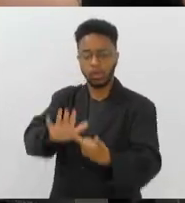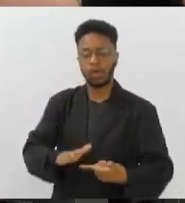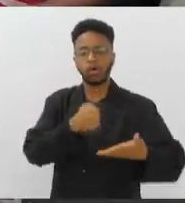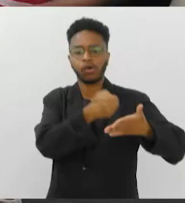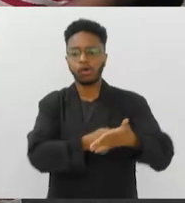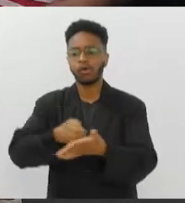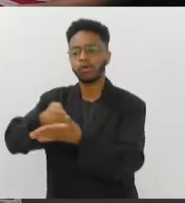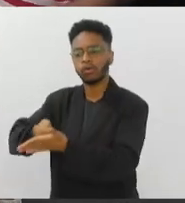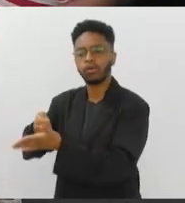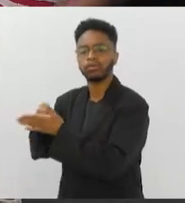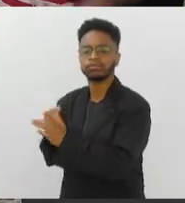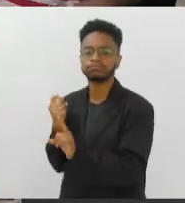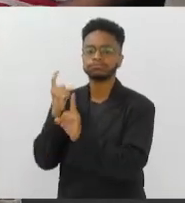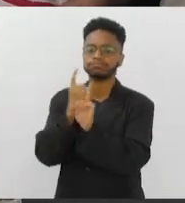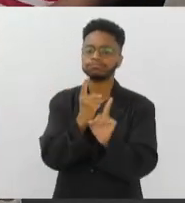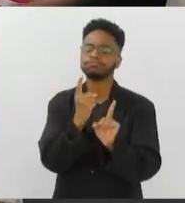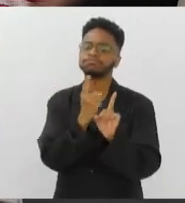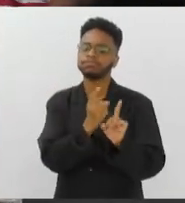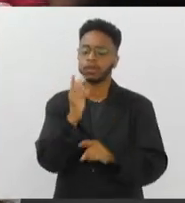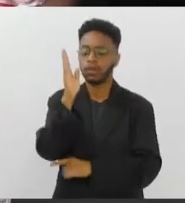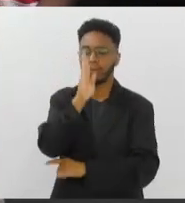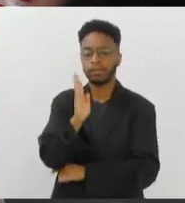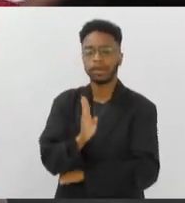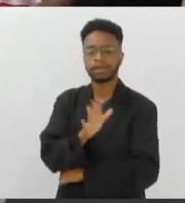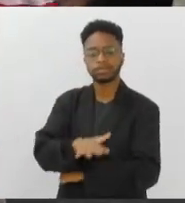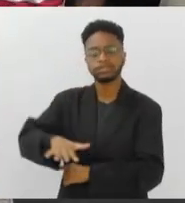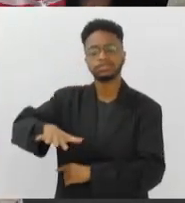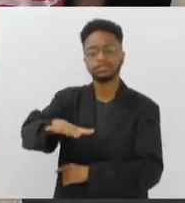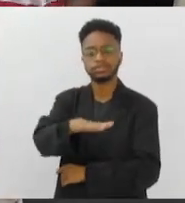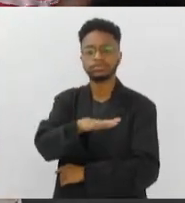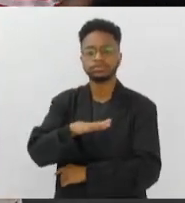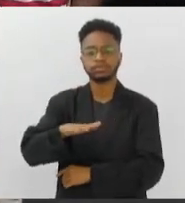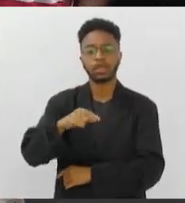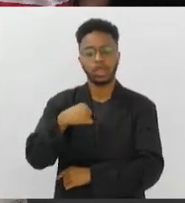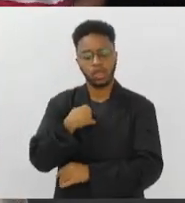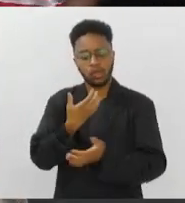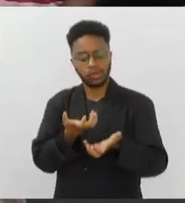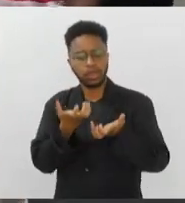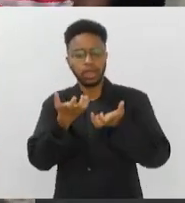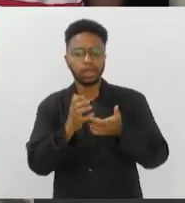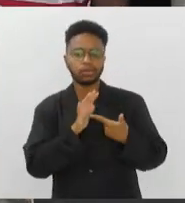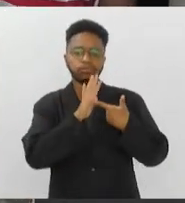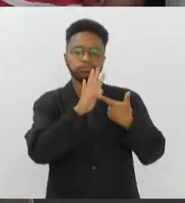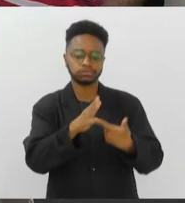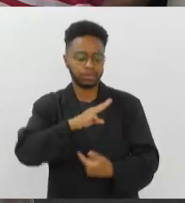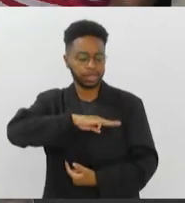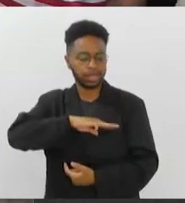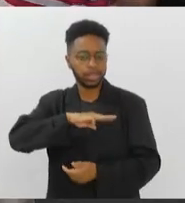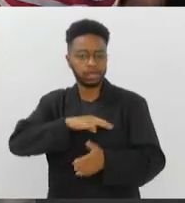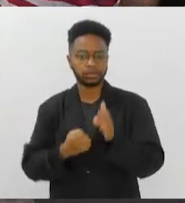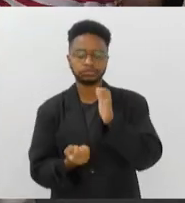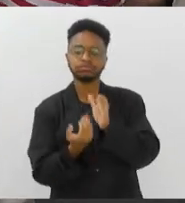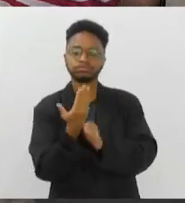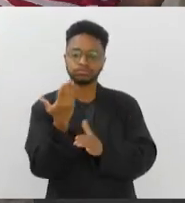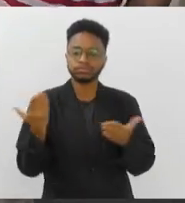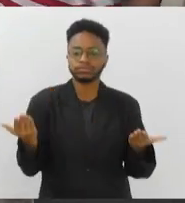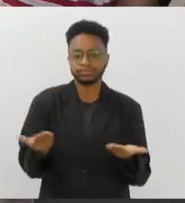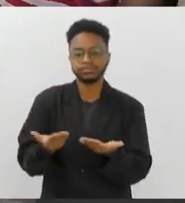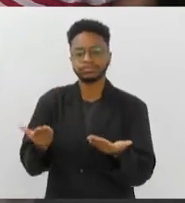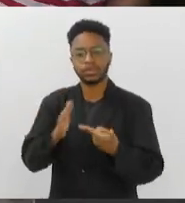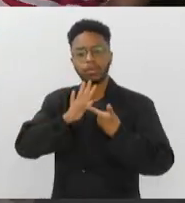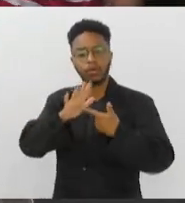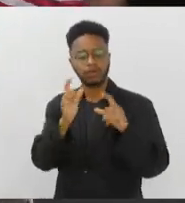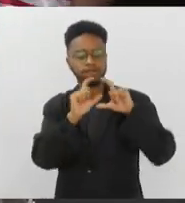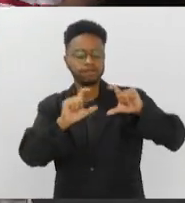se encontra. Brasil, meu tempo, a mangueira chegou, com versos